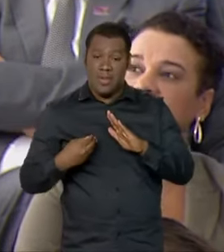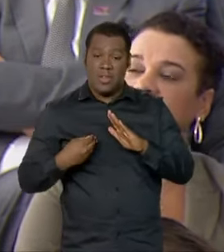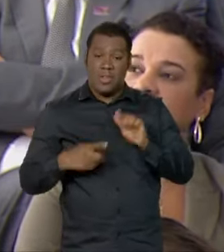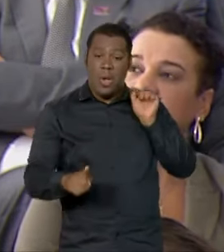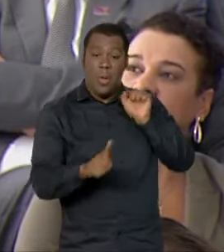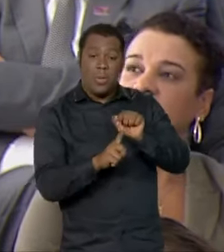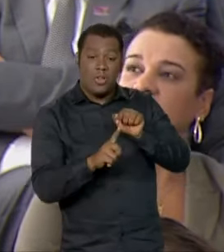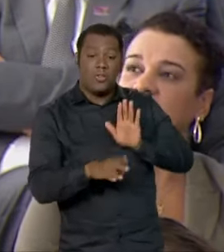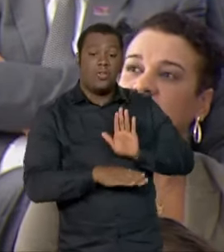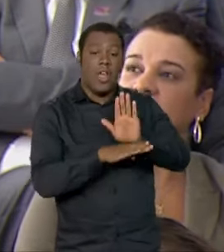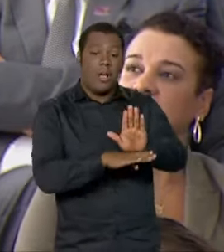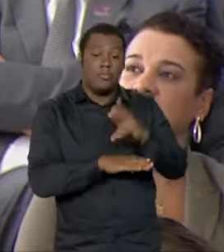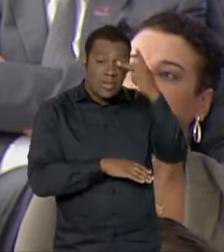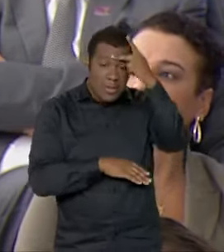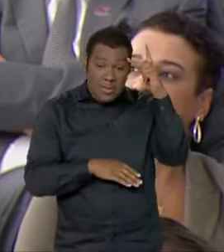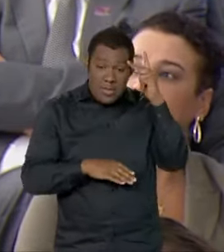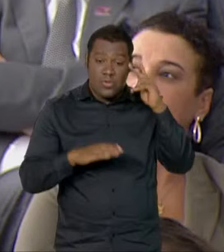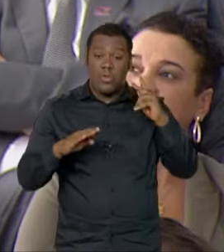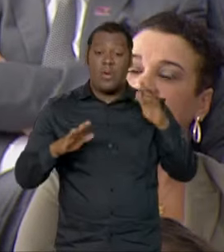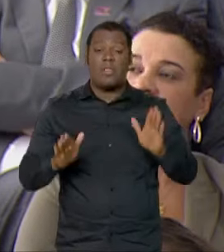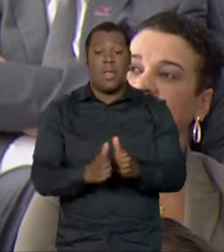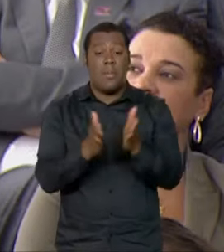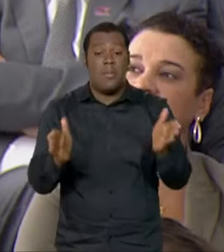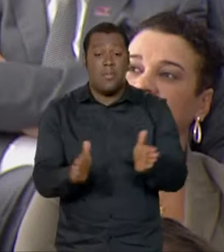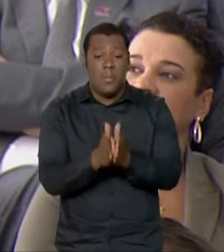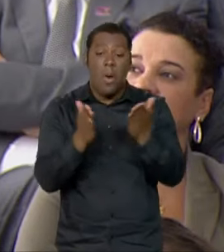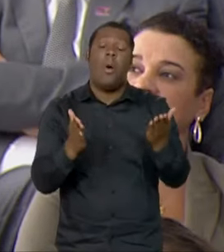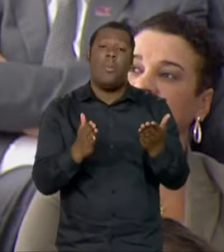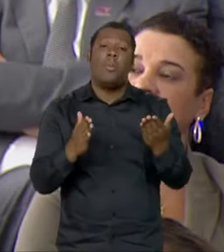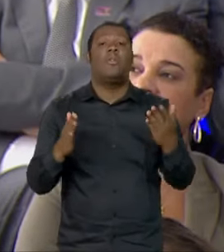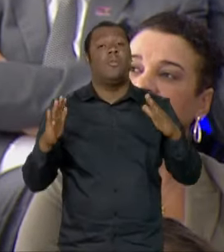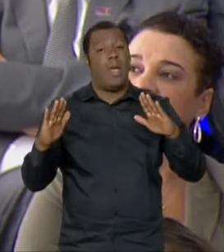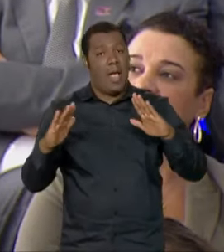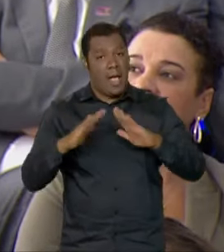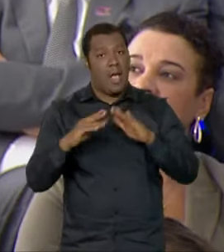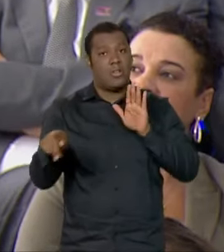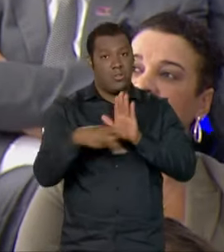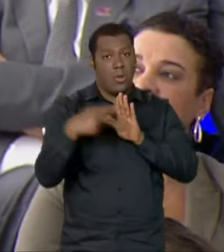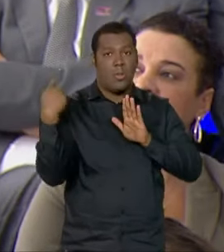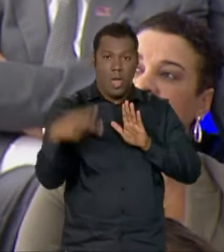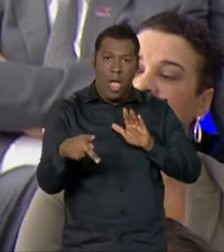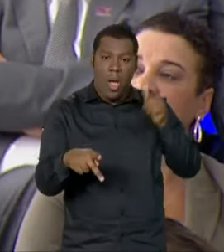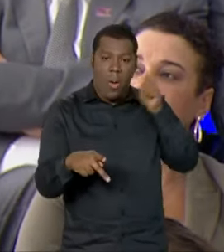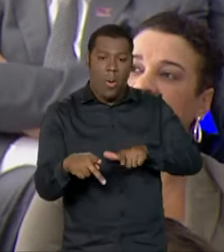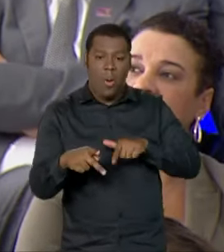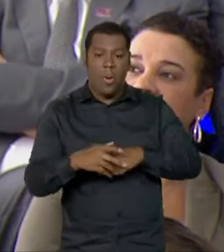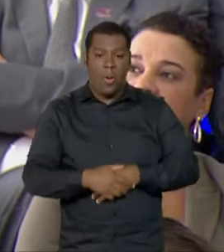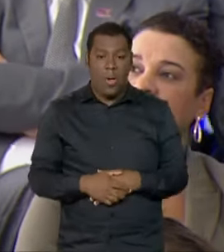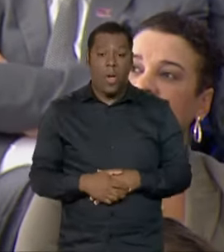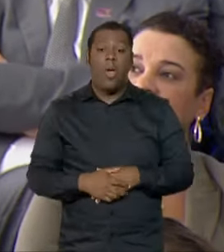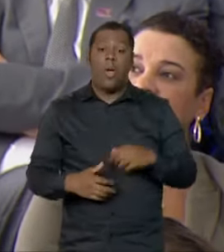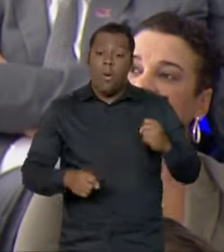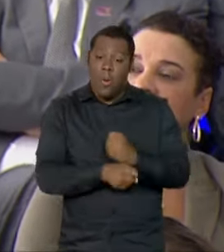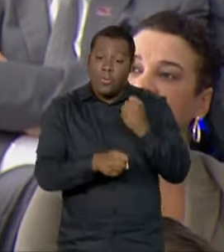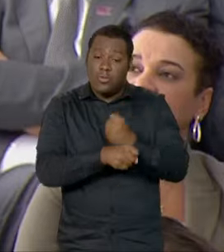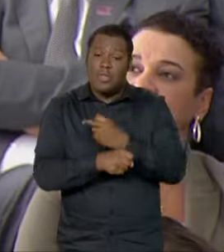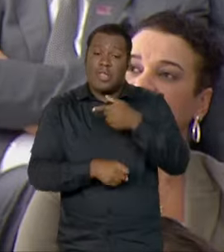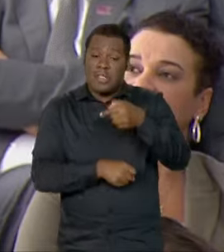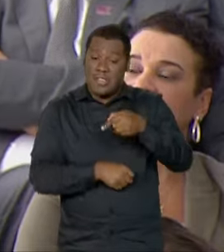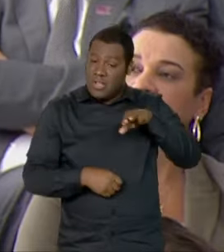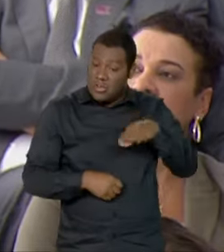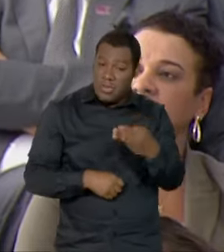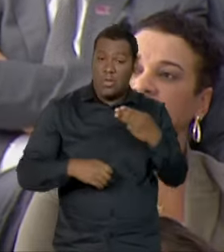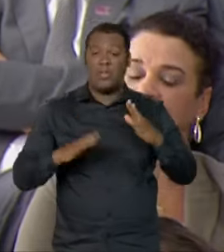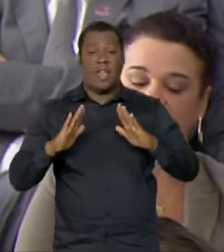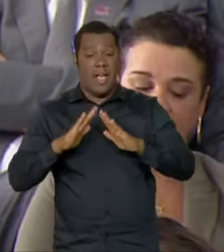mais necessitavam. Já foram 7,5 milhões de casas, Meli. E já temos mais 2 milhões para fazer. E eu espero que